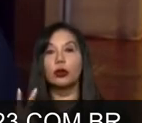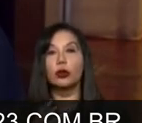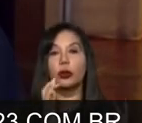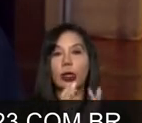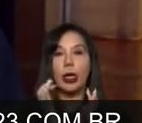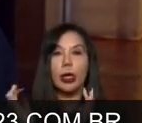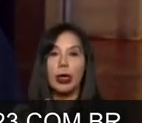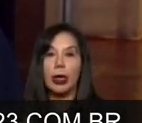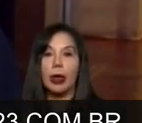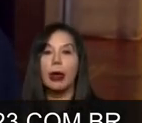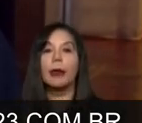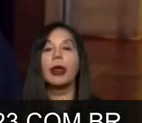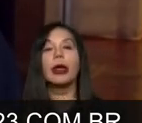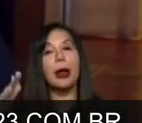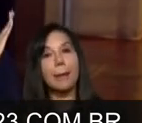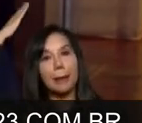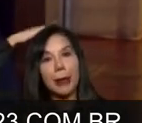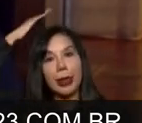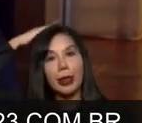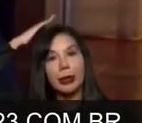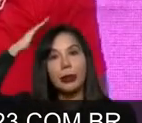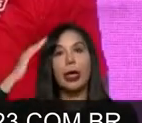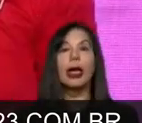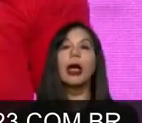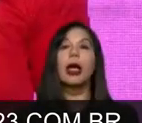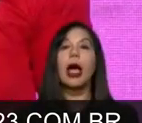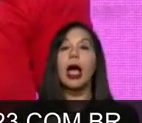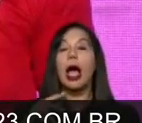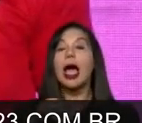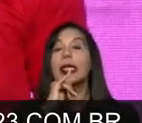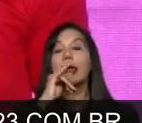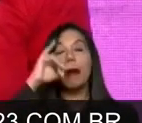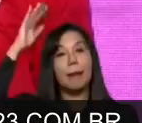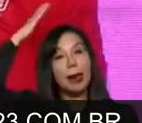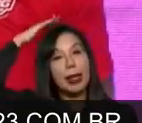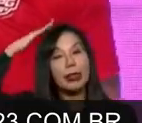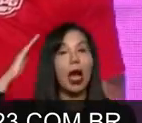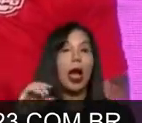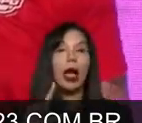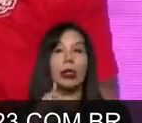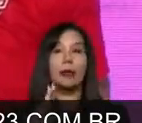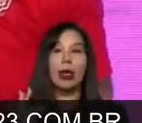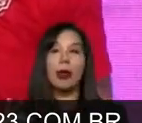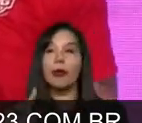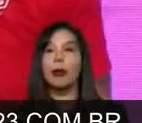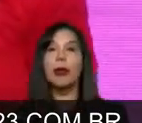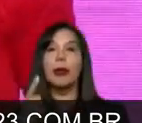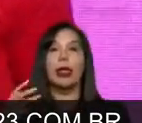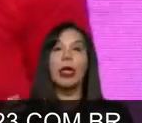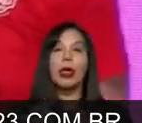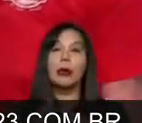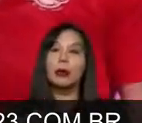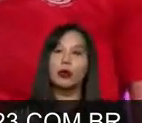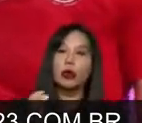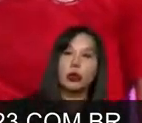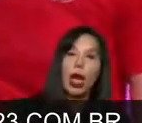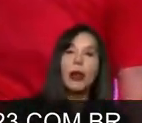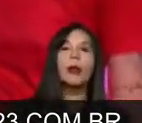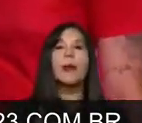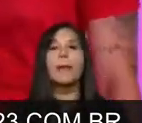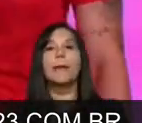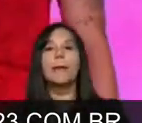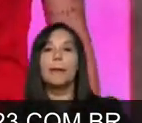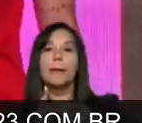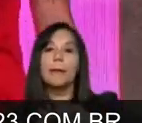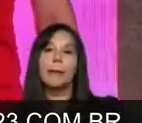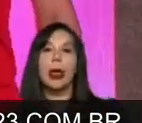equipes. Lá do Paraná, o Ponta Grossa é a grande novidade dessa LBF, é a primeira equipe do estado a participar do